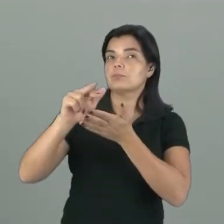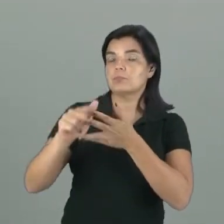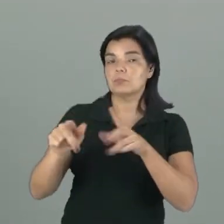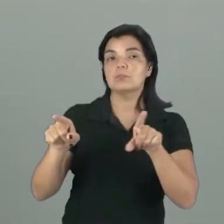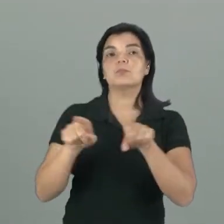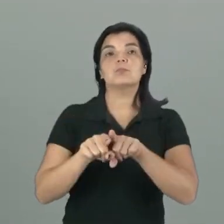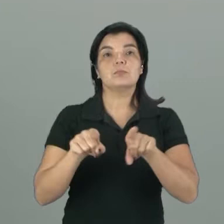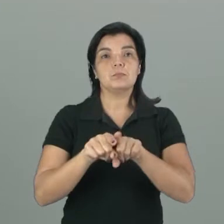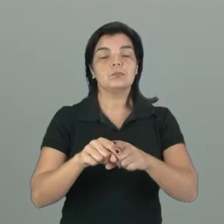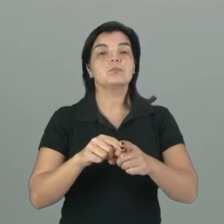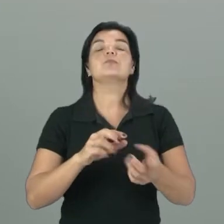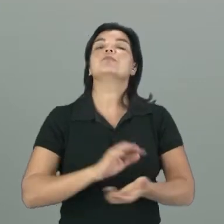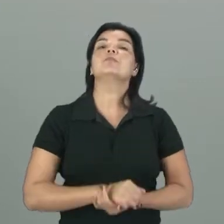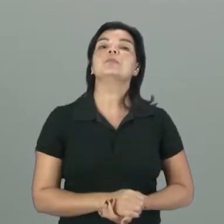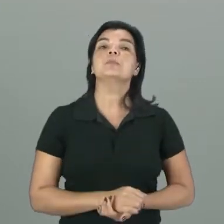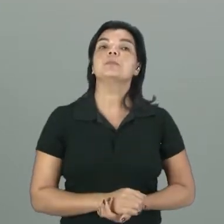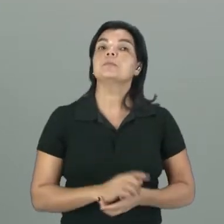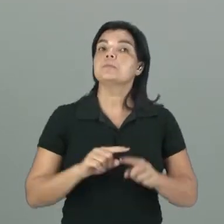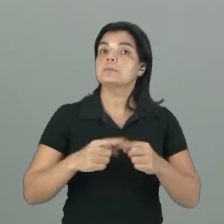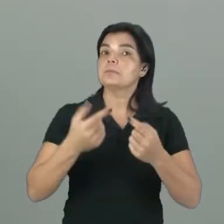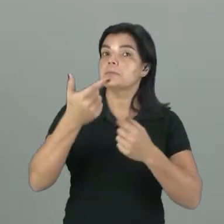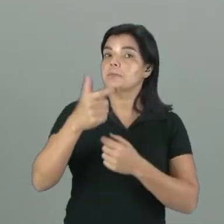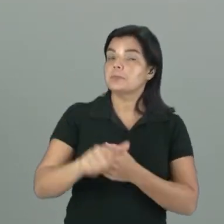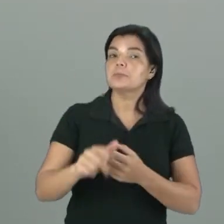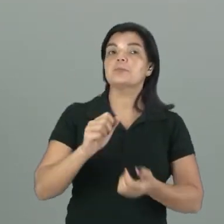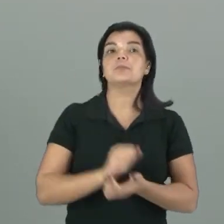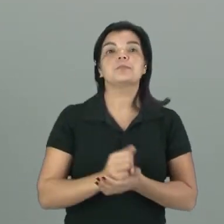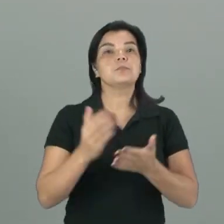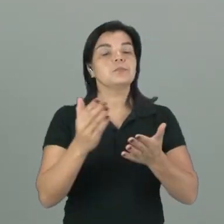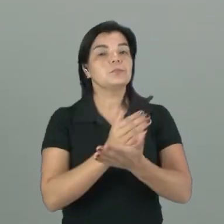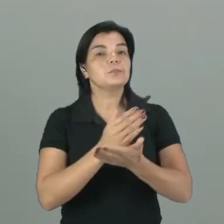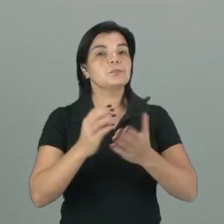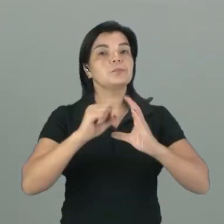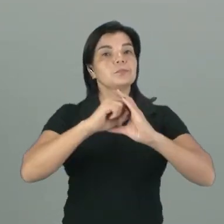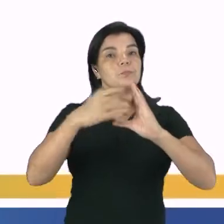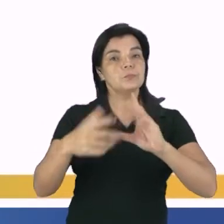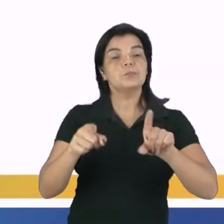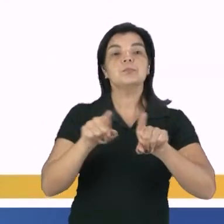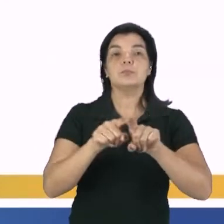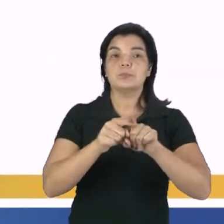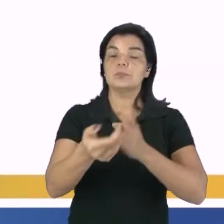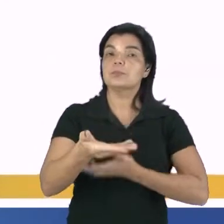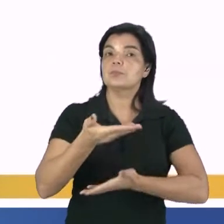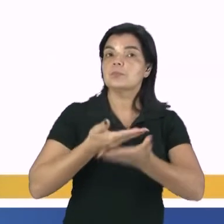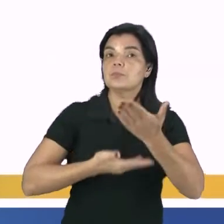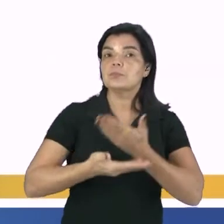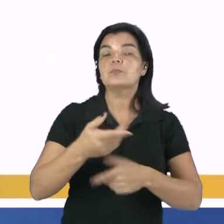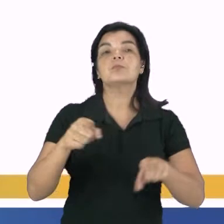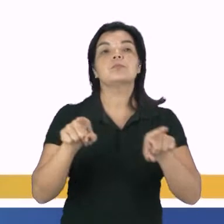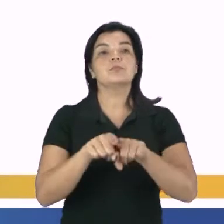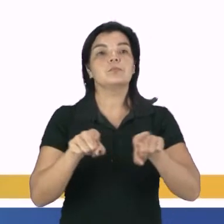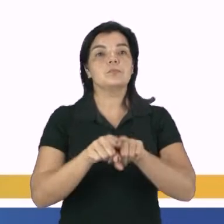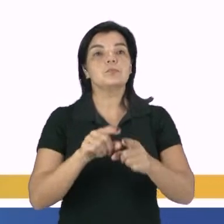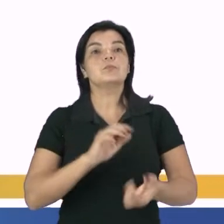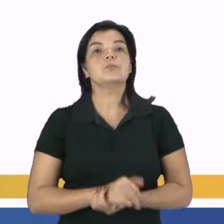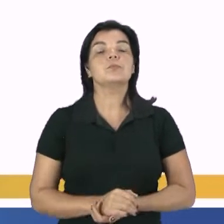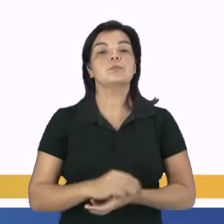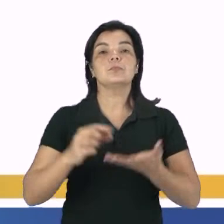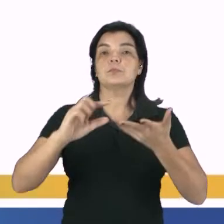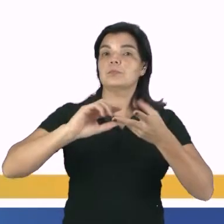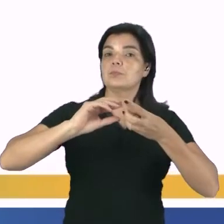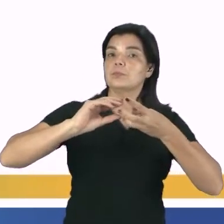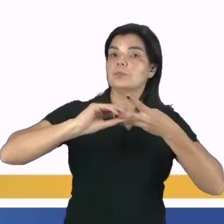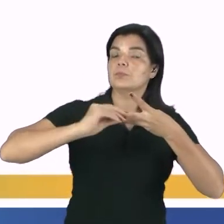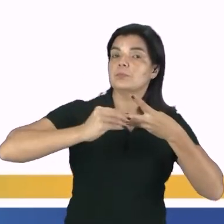maior variedade. Mais uma vez, tem algumas características compartilhadas, que vai ser aquela parte de serem